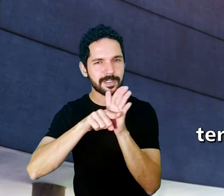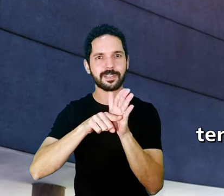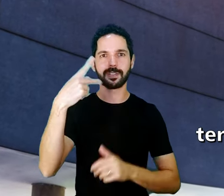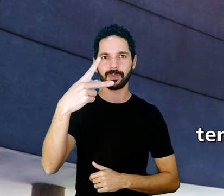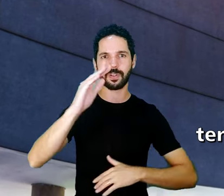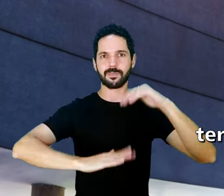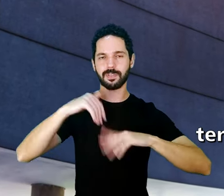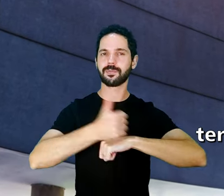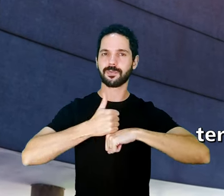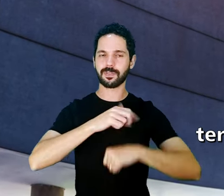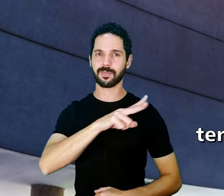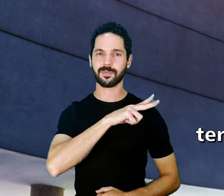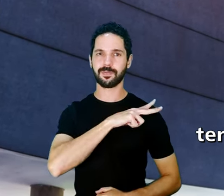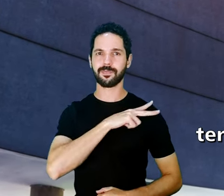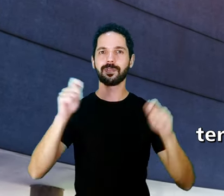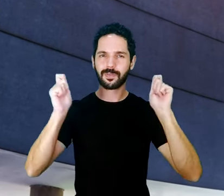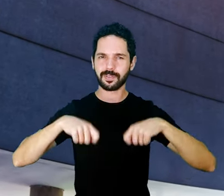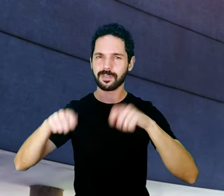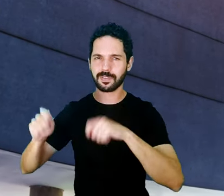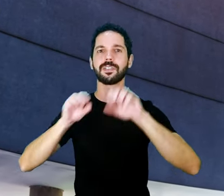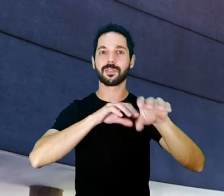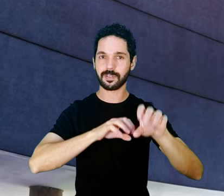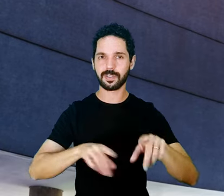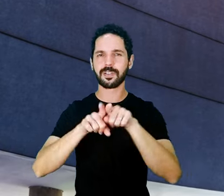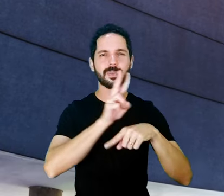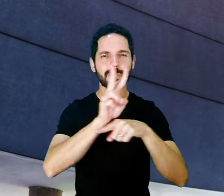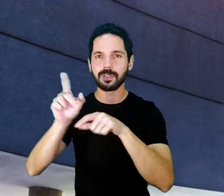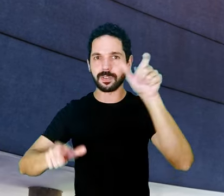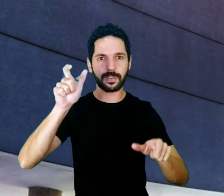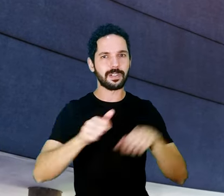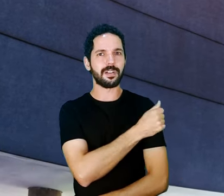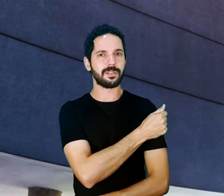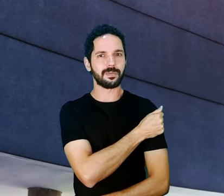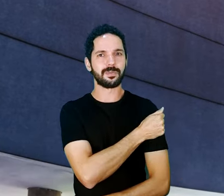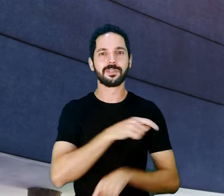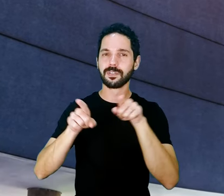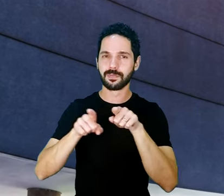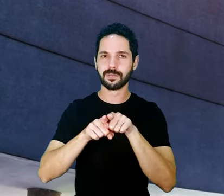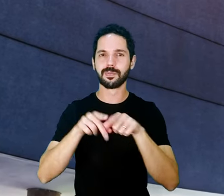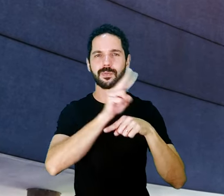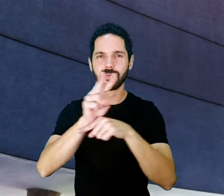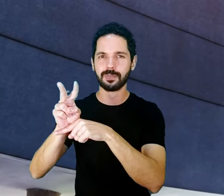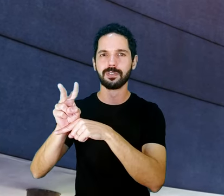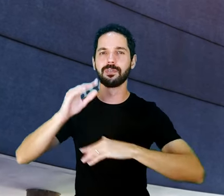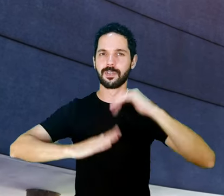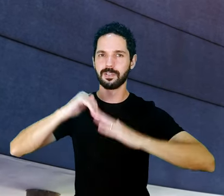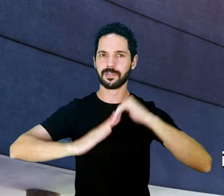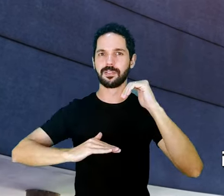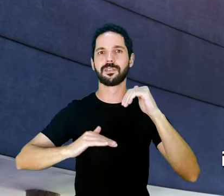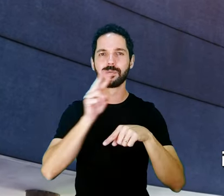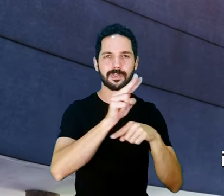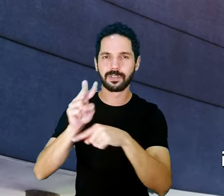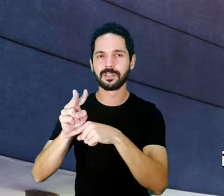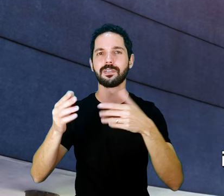e pesquisadores de sua própria prática, com competências para o ensino e o cuidado com os estudantes, e também